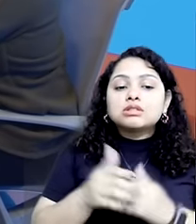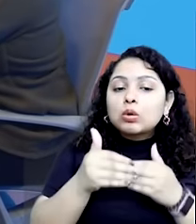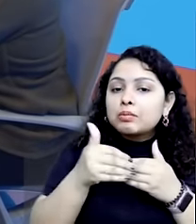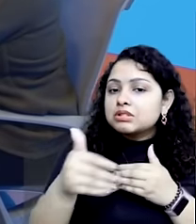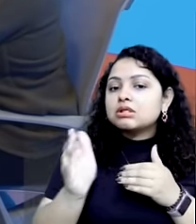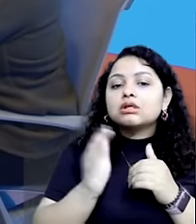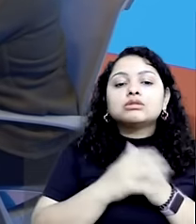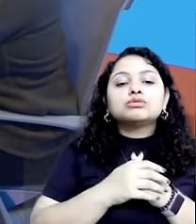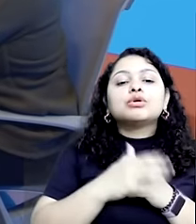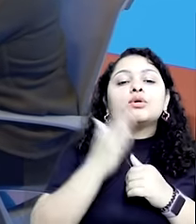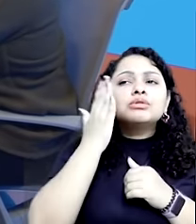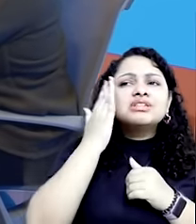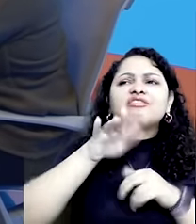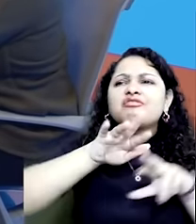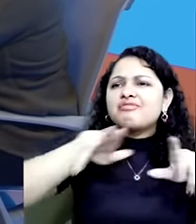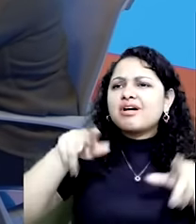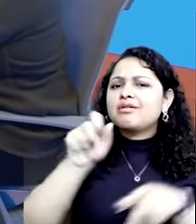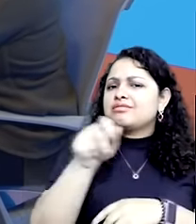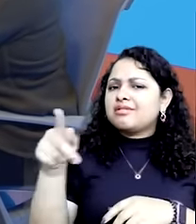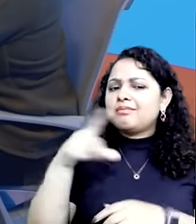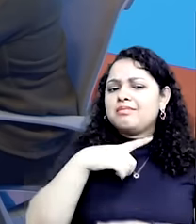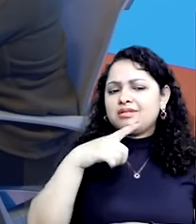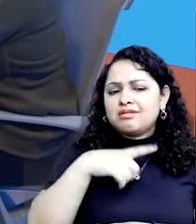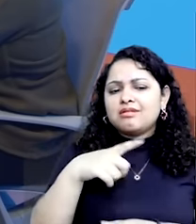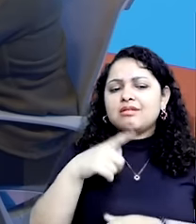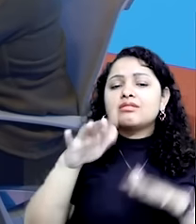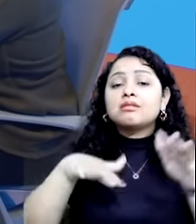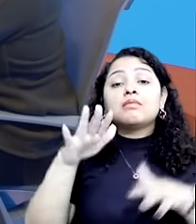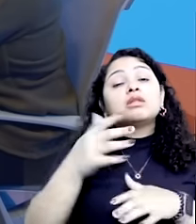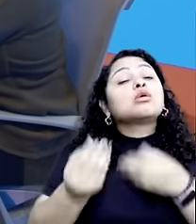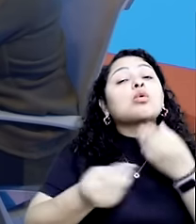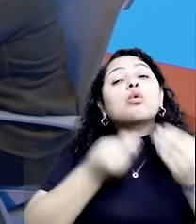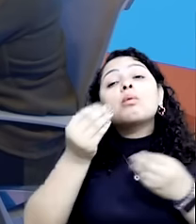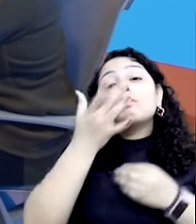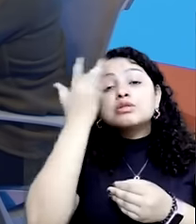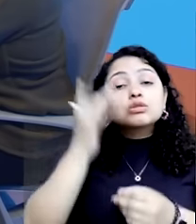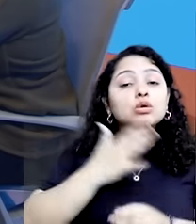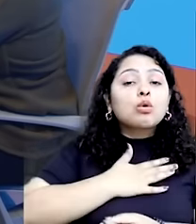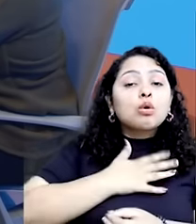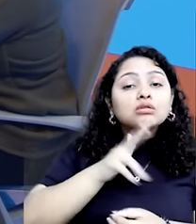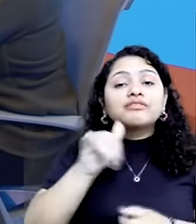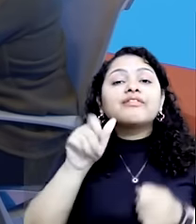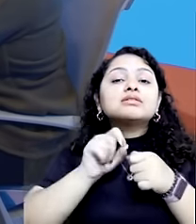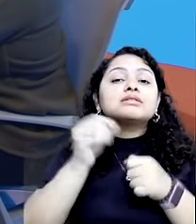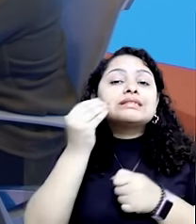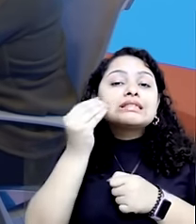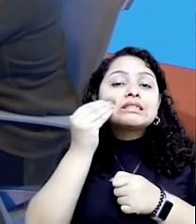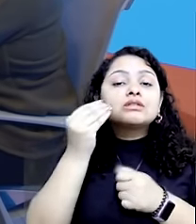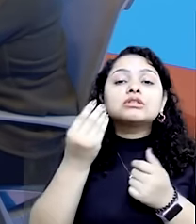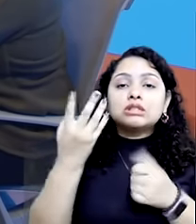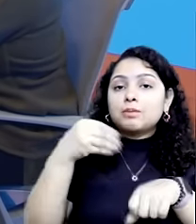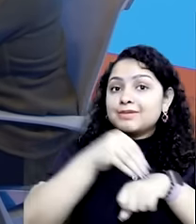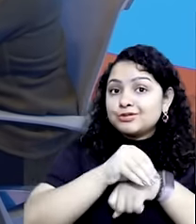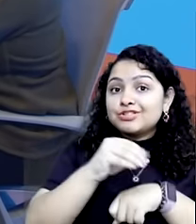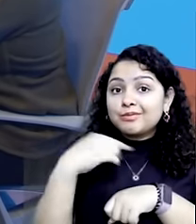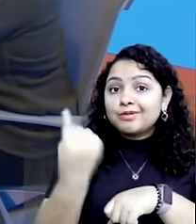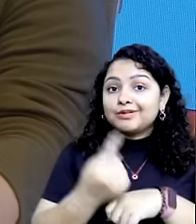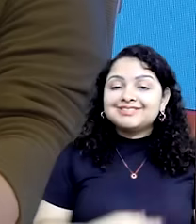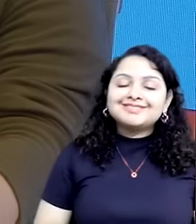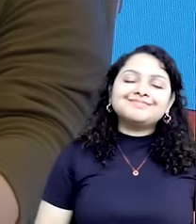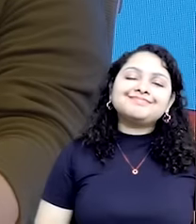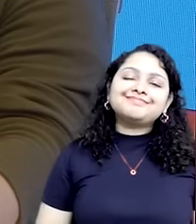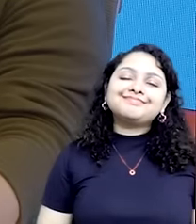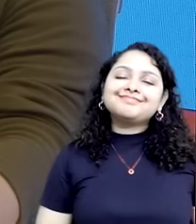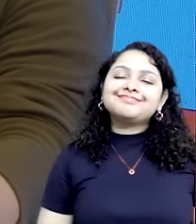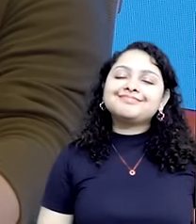eu sei que são muitos aplicativos né Vai muito de como a pessoa gosta vai testando mas Você tem alguma sugestão pra gente você sabe